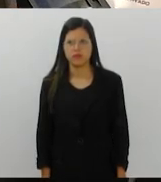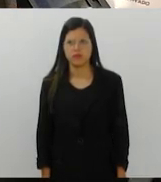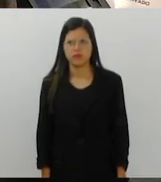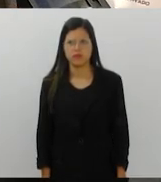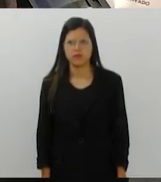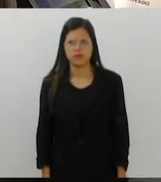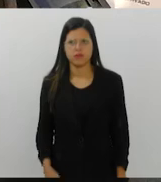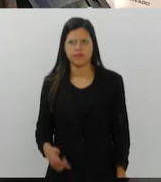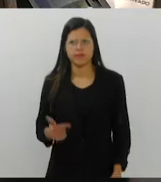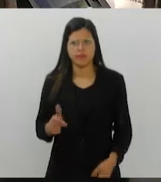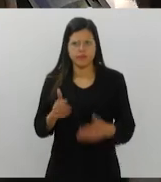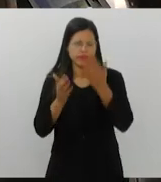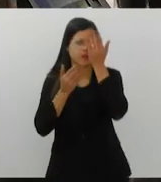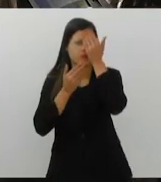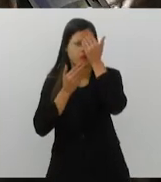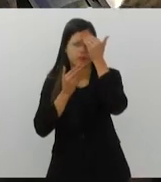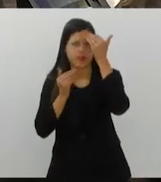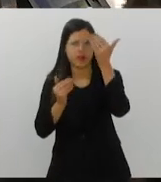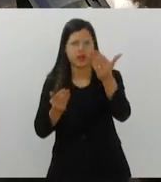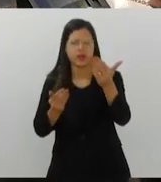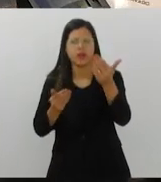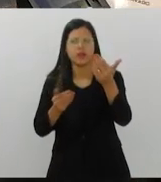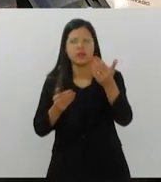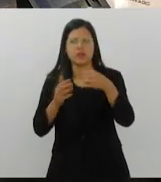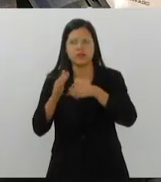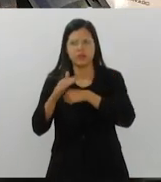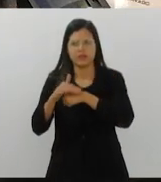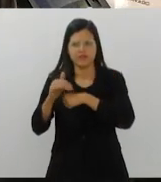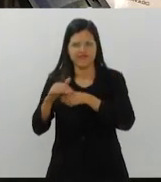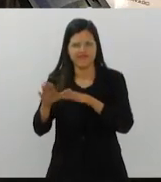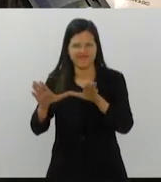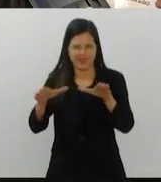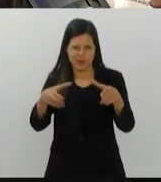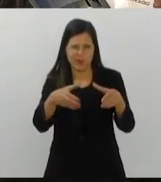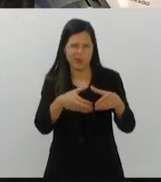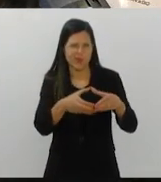Mais uma vez, muito obrigada aí à nossa querida banda.